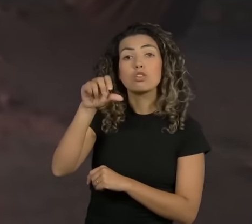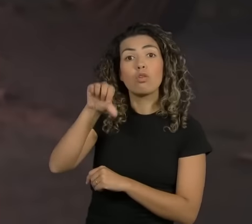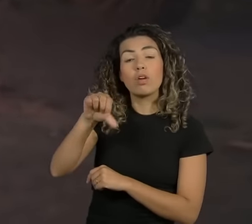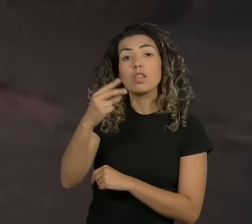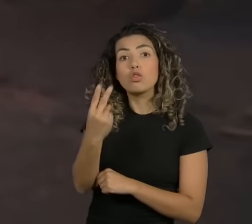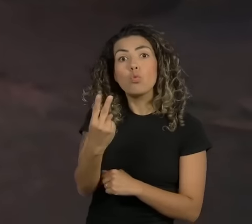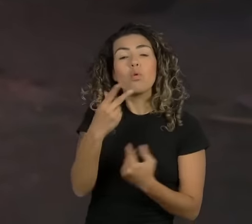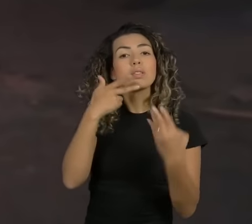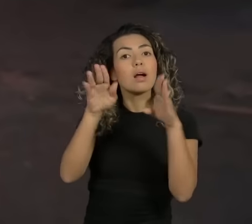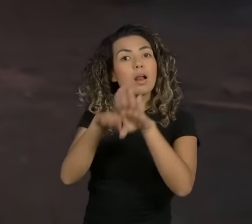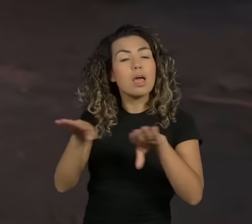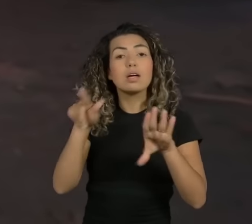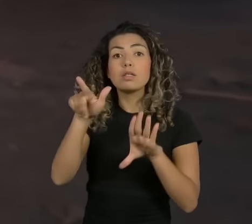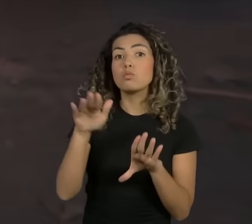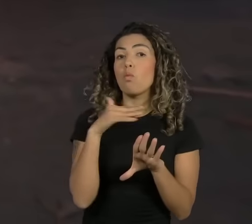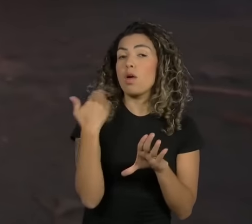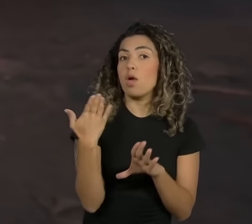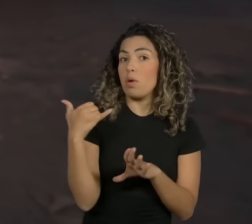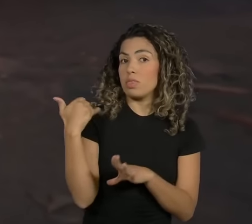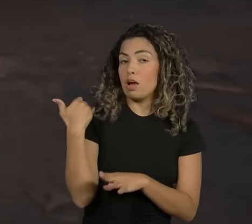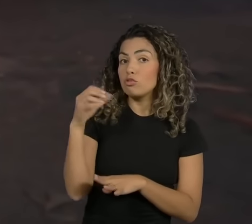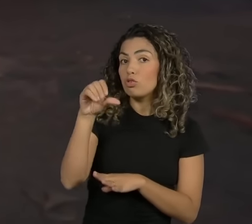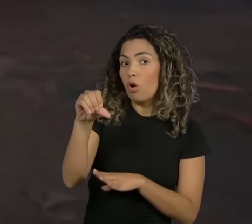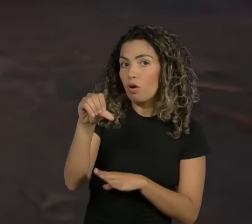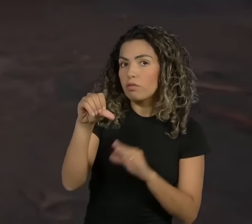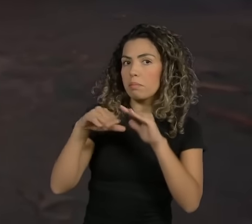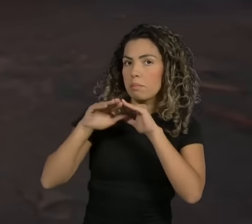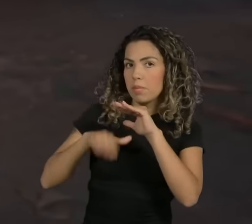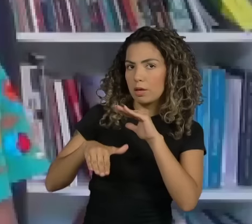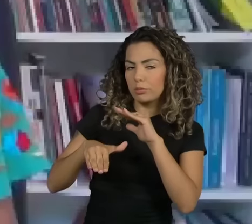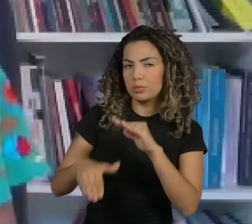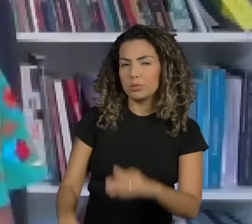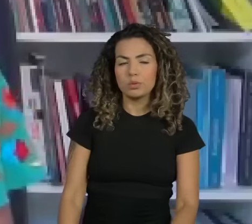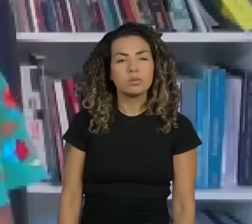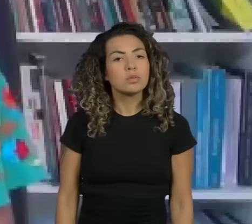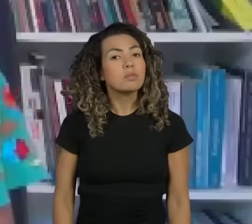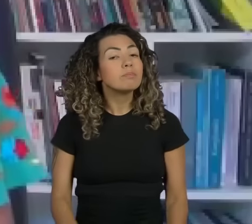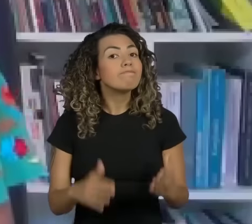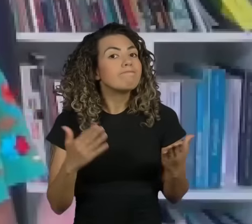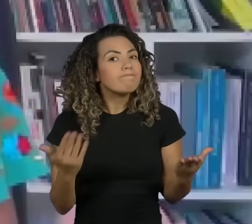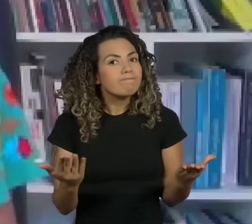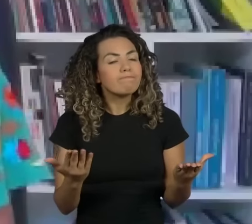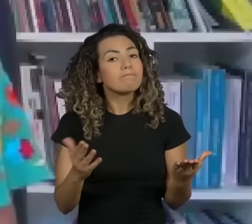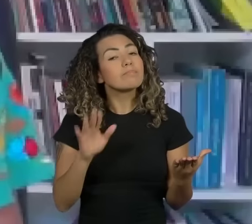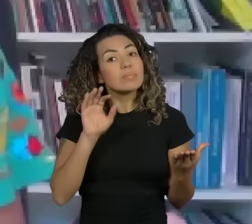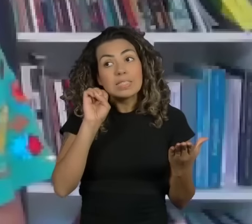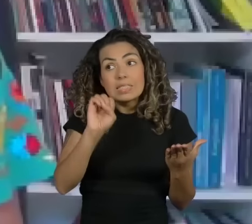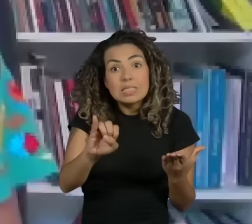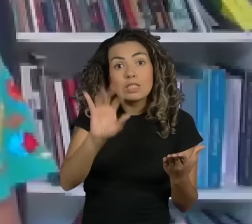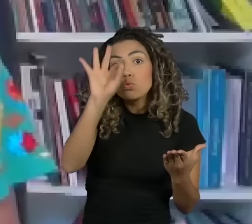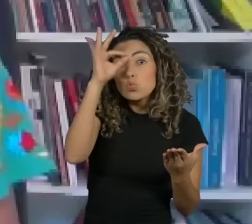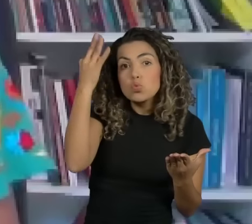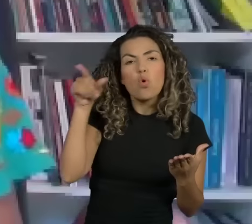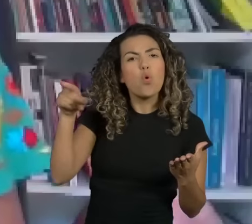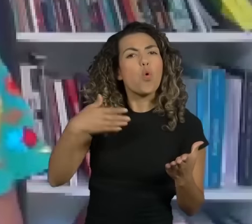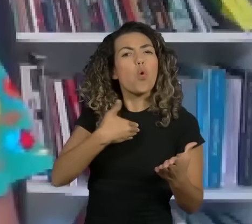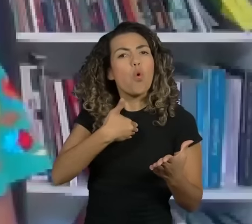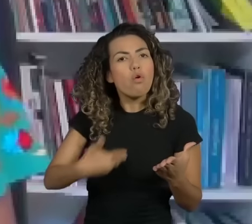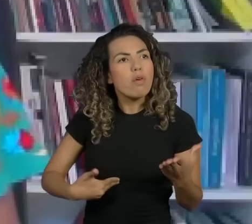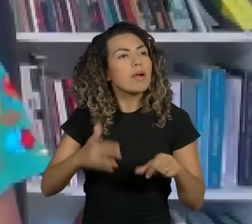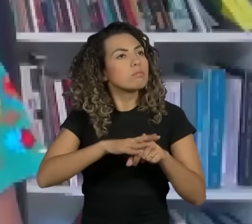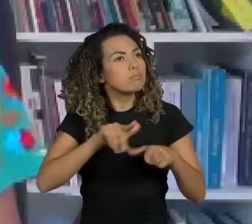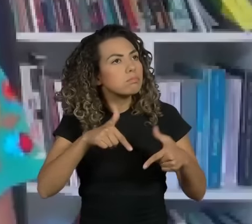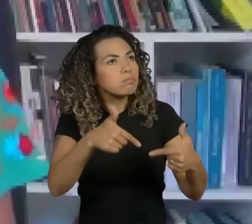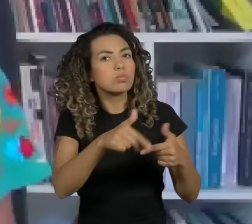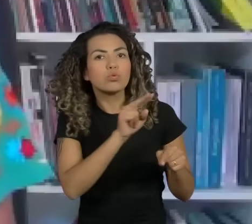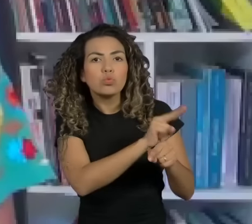mortes de crianças com até 9 anos. Quando você tem um governo que privilegia ou que dá